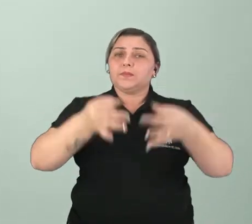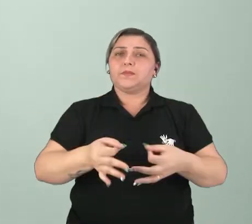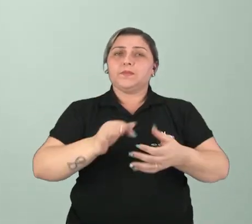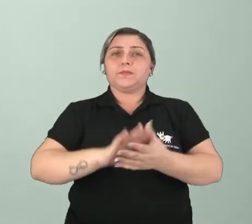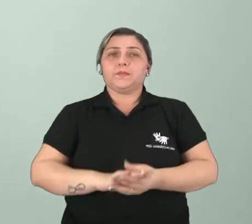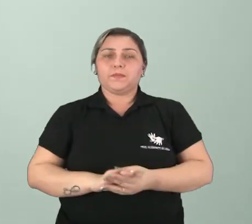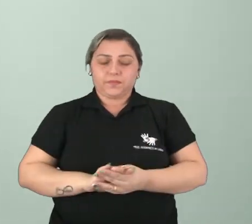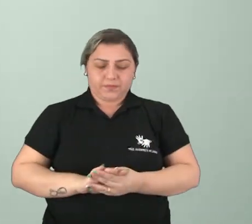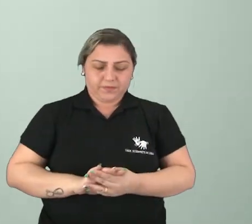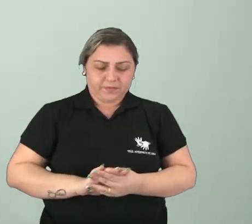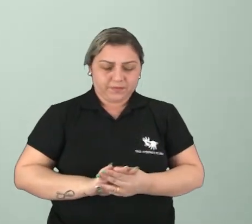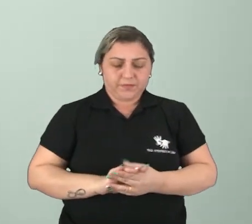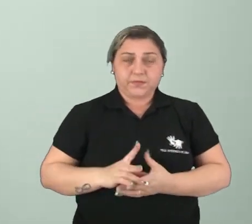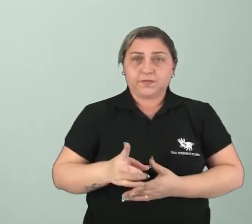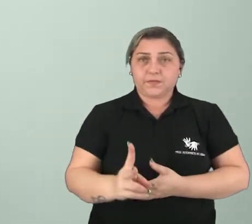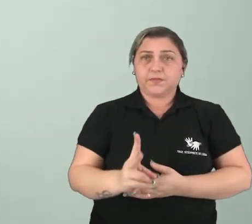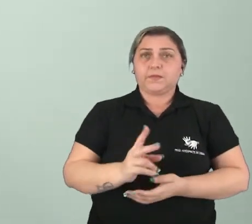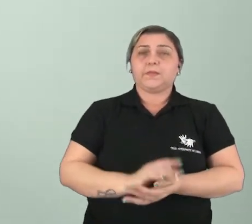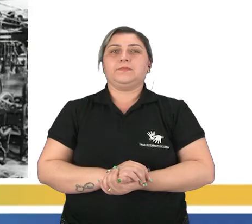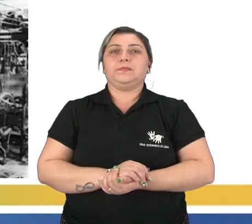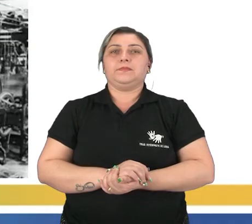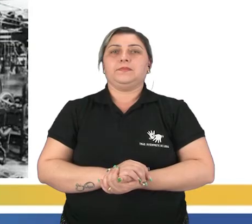certo? Então vamos lá, continuando.